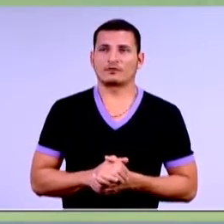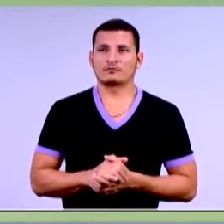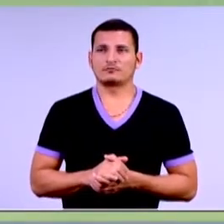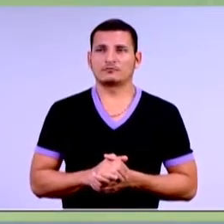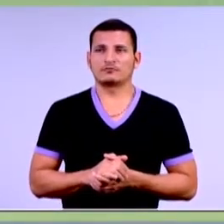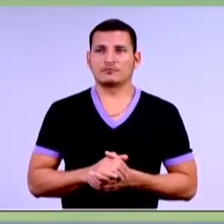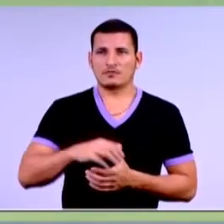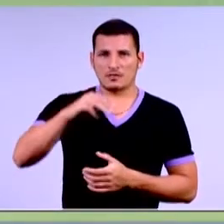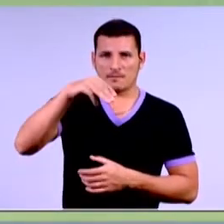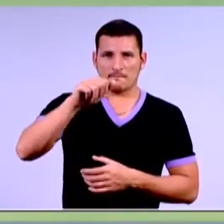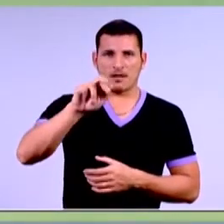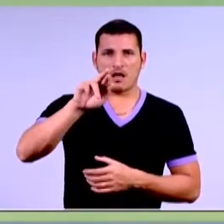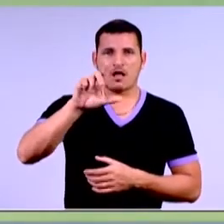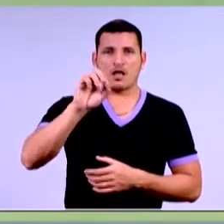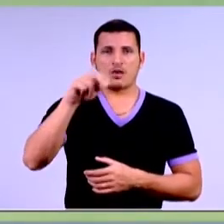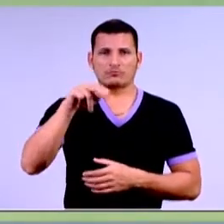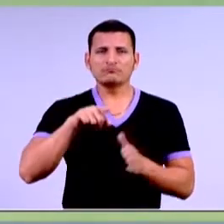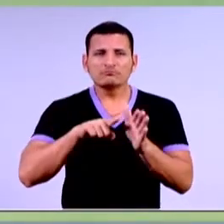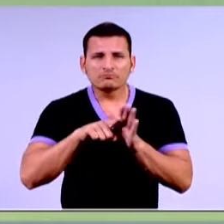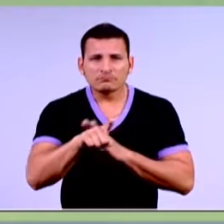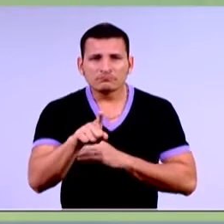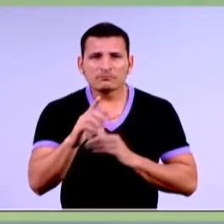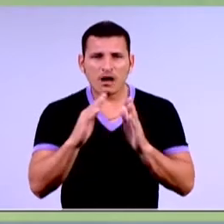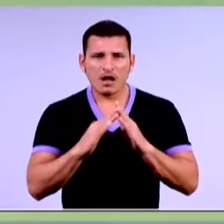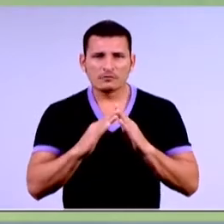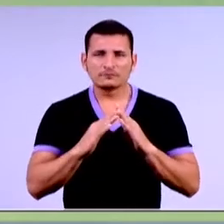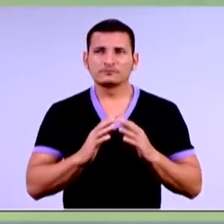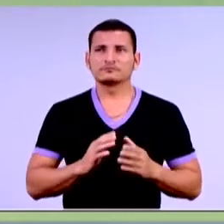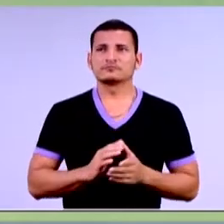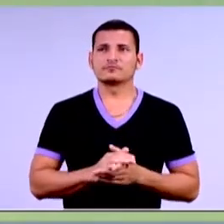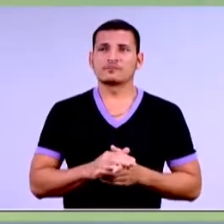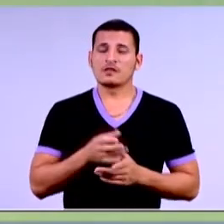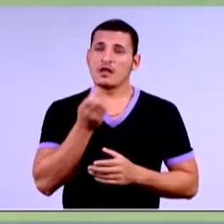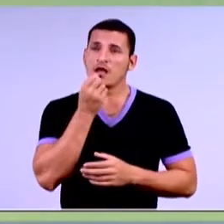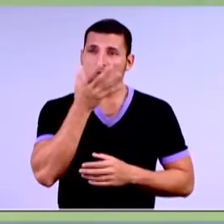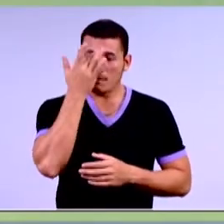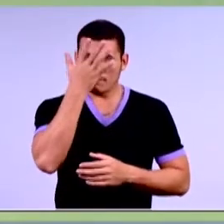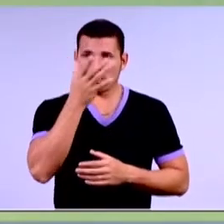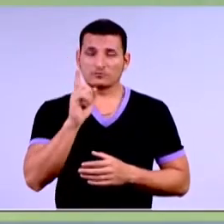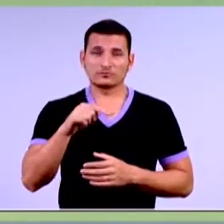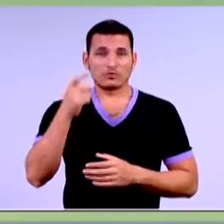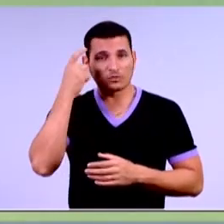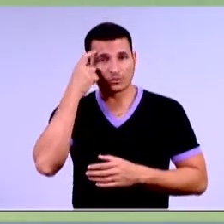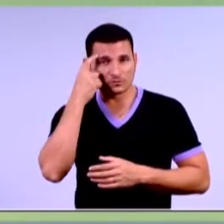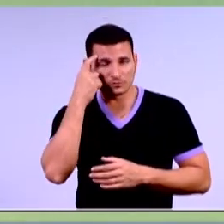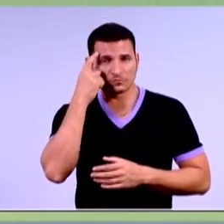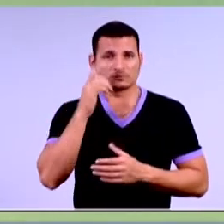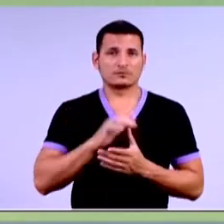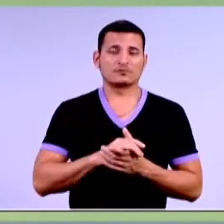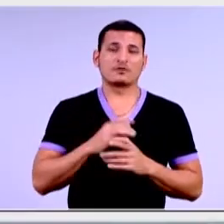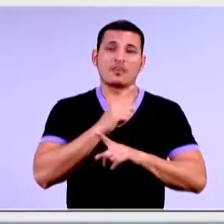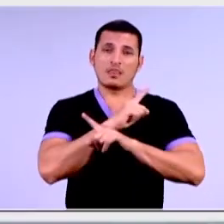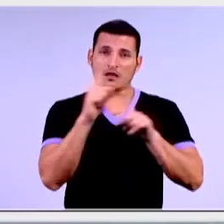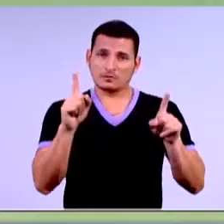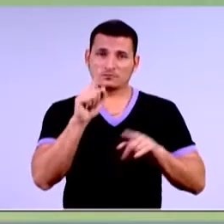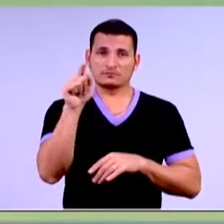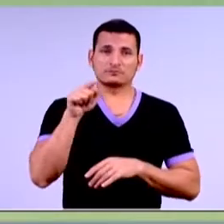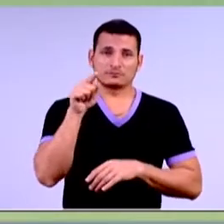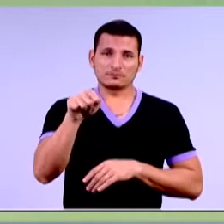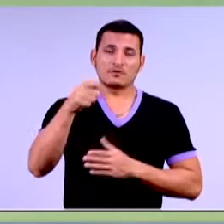o marlon está em casa então aí ficou bem fácil é só concentrar as formas afirmativa negativa